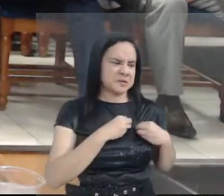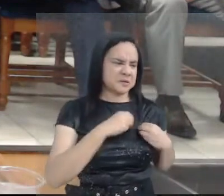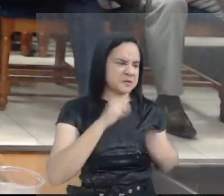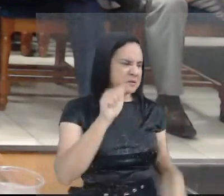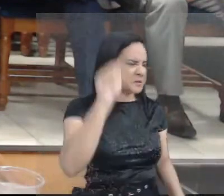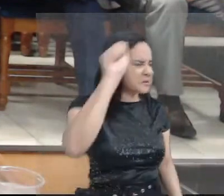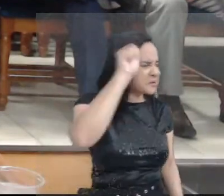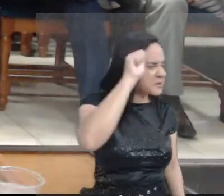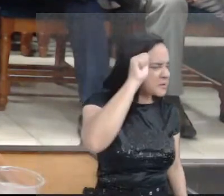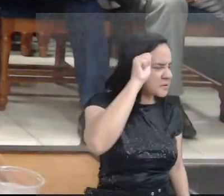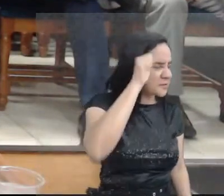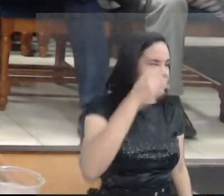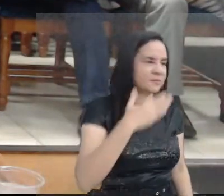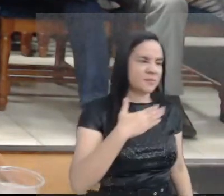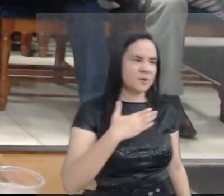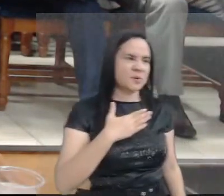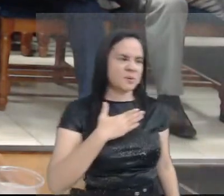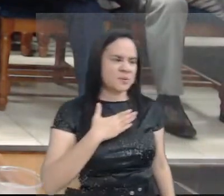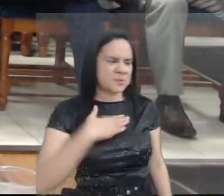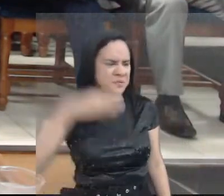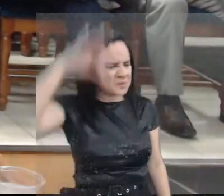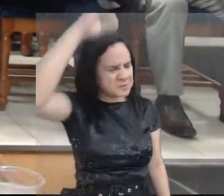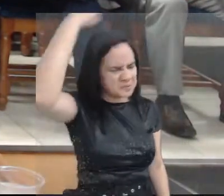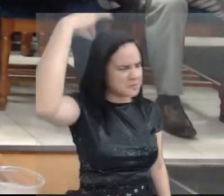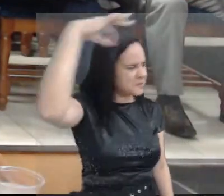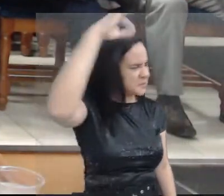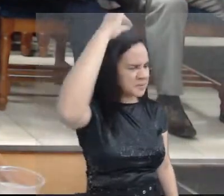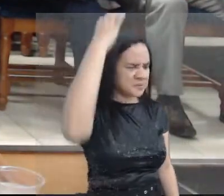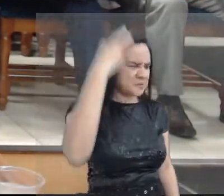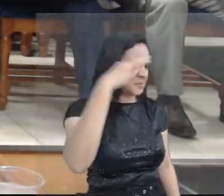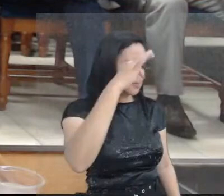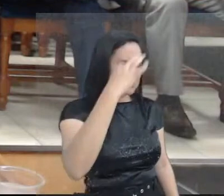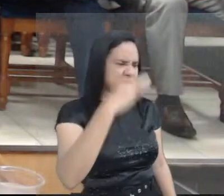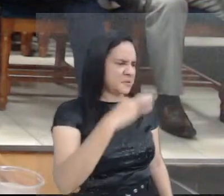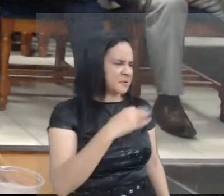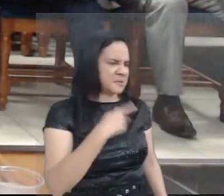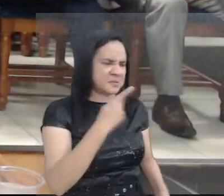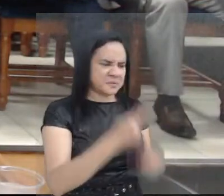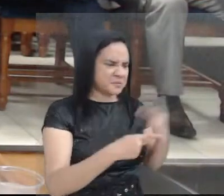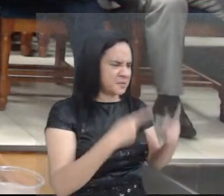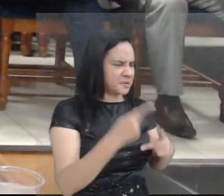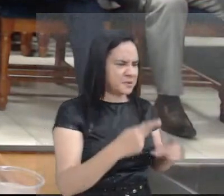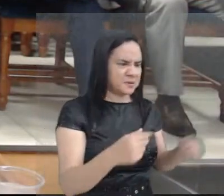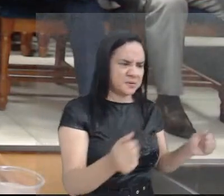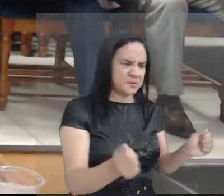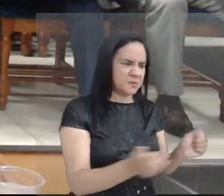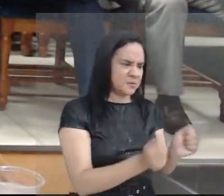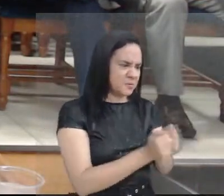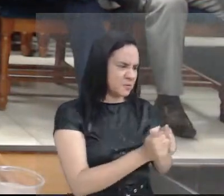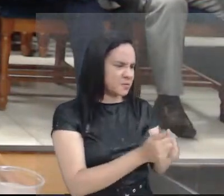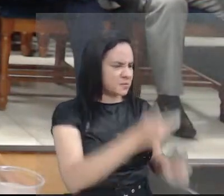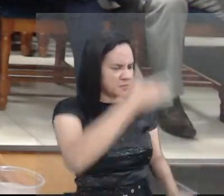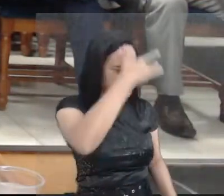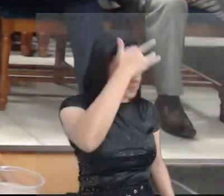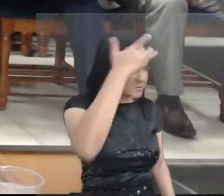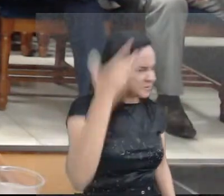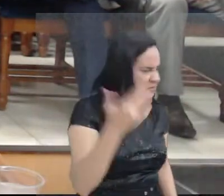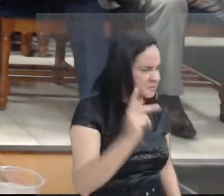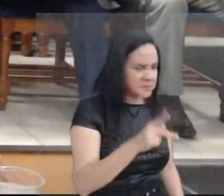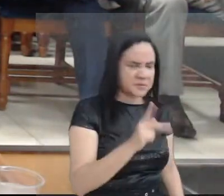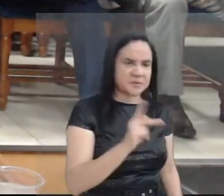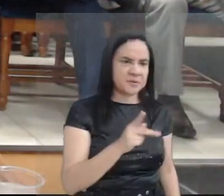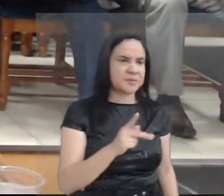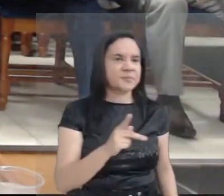não contenderá, não habitará, no original diz, não intercederá com o homem para sempre. Esse espírito é bem verdade